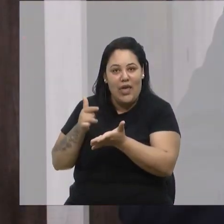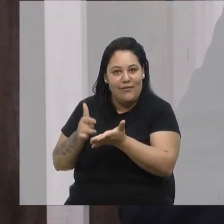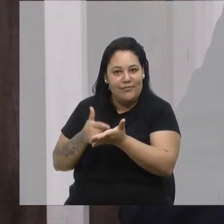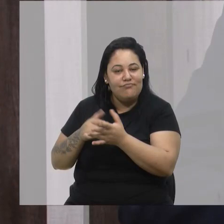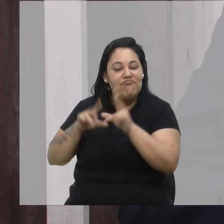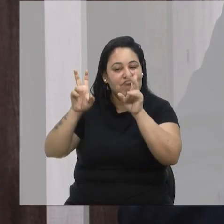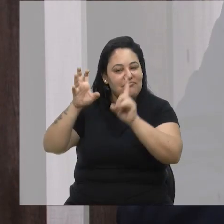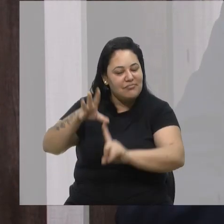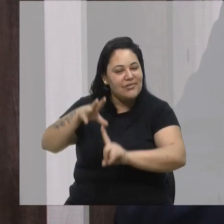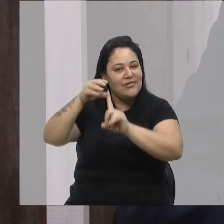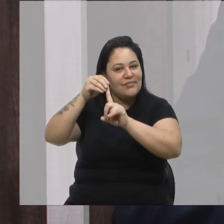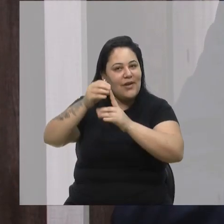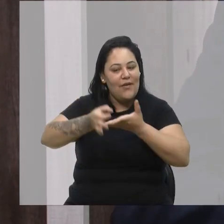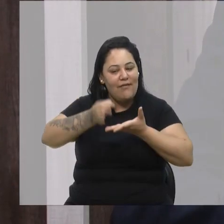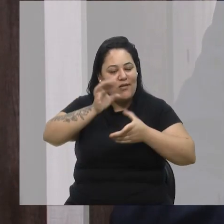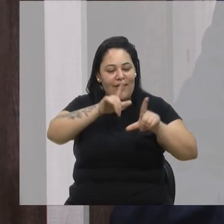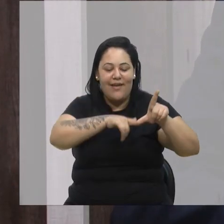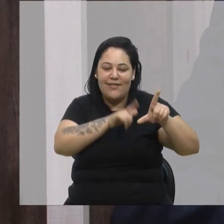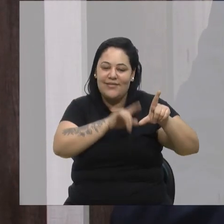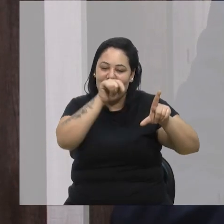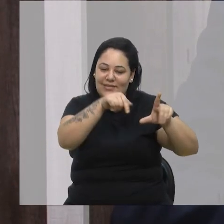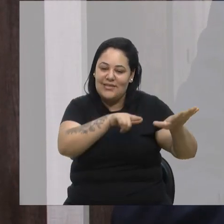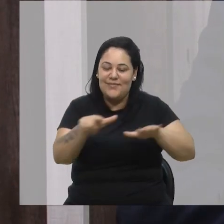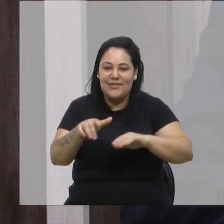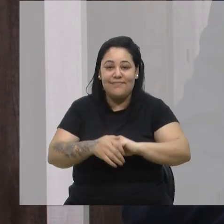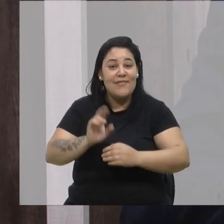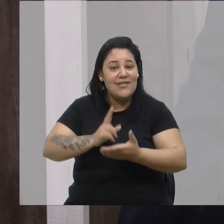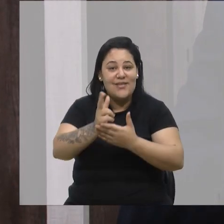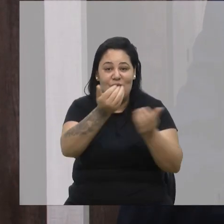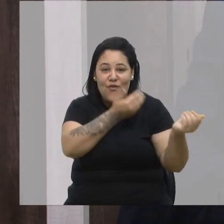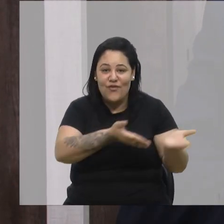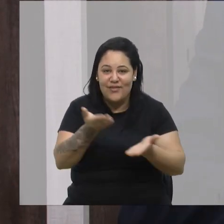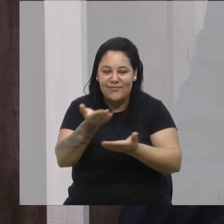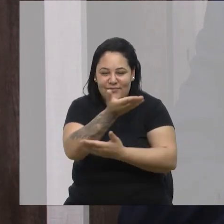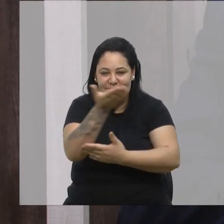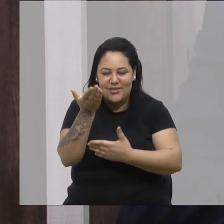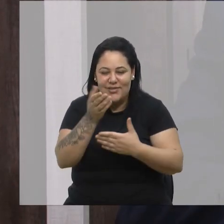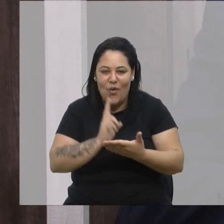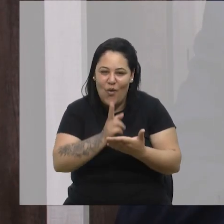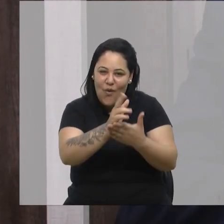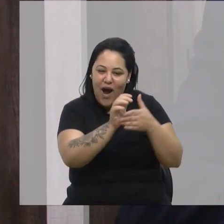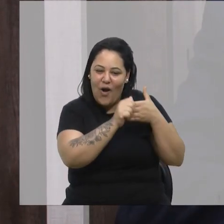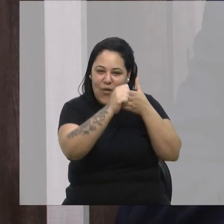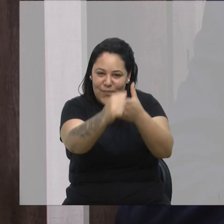digamos assim, o livro foi pauta do Café com Letras desta semana. Como sempre, também